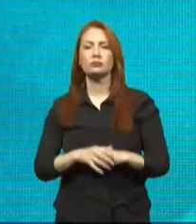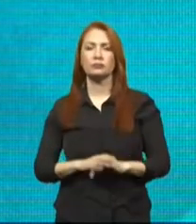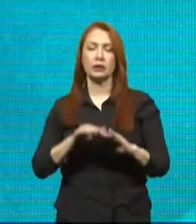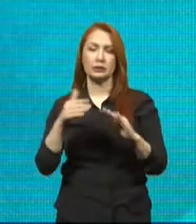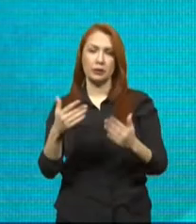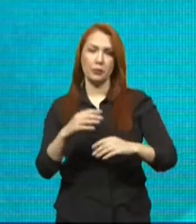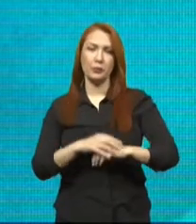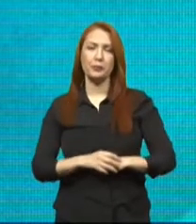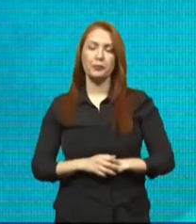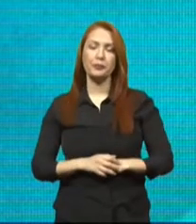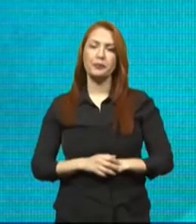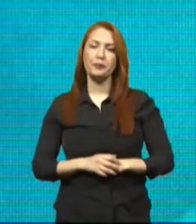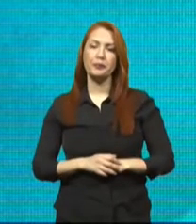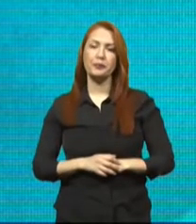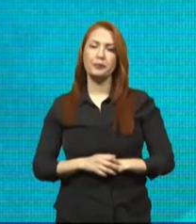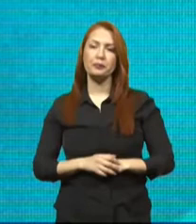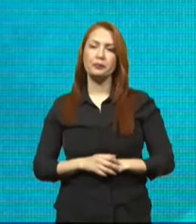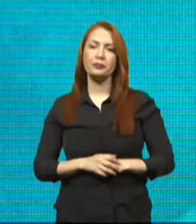enviado para...